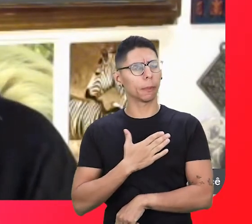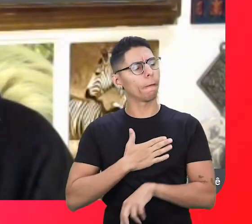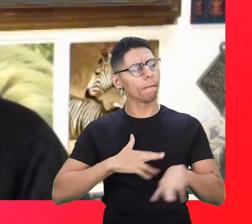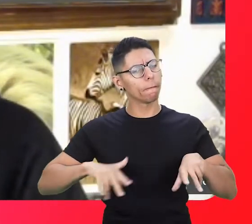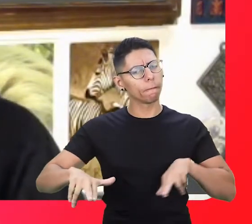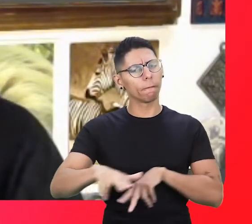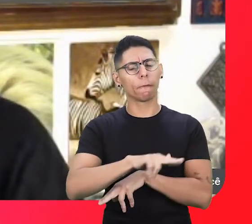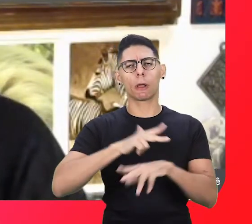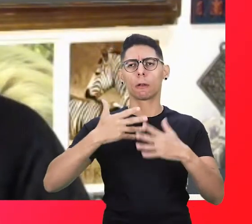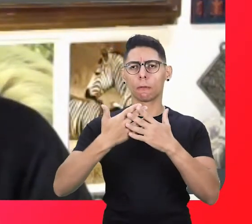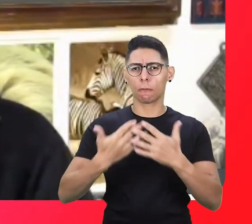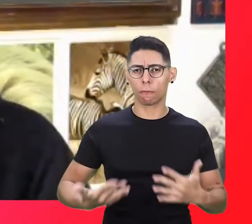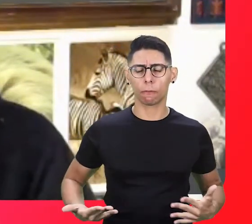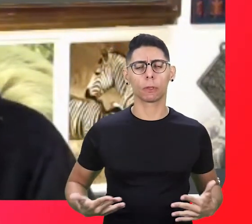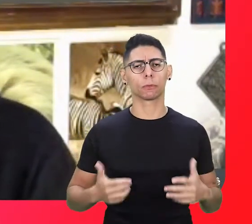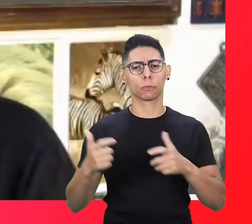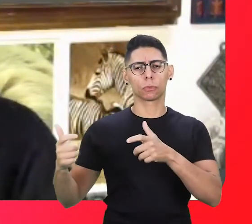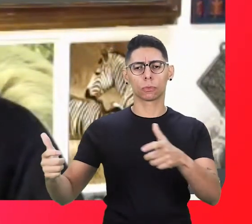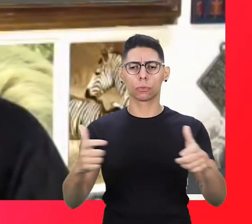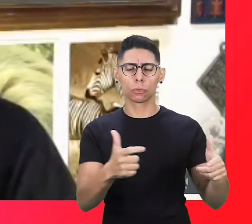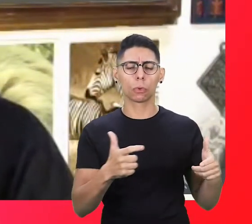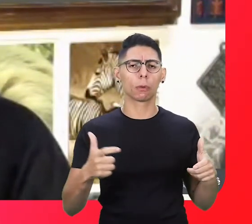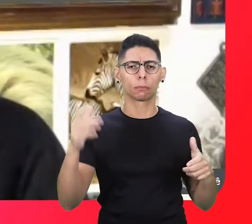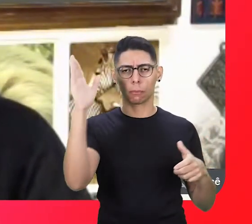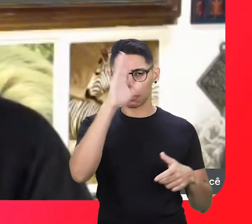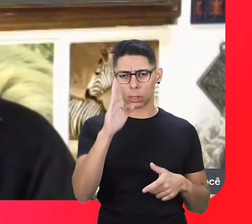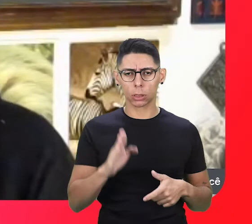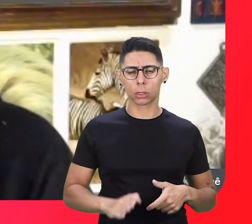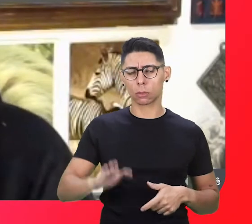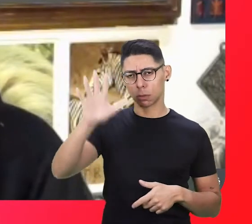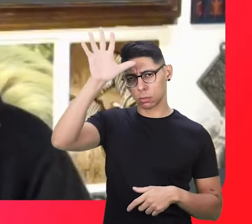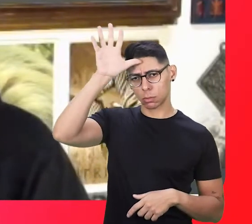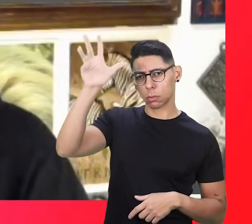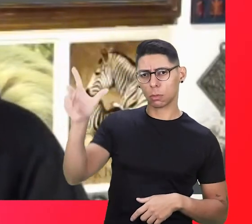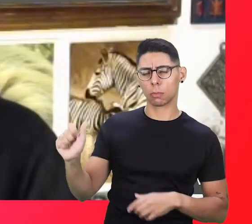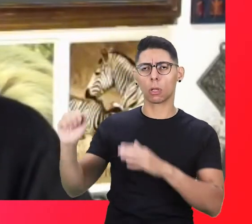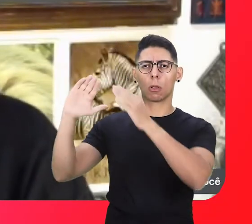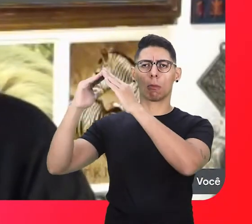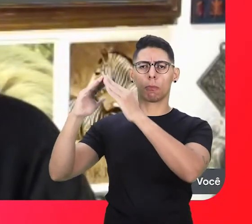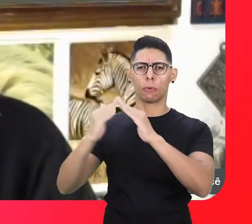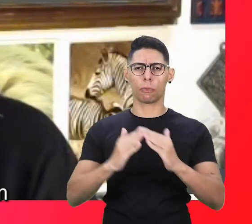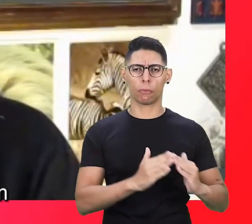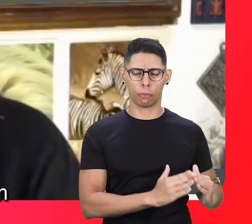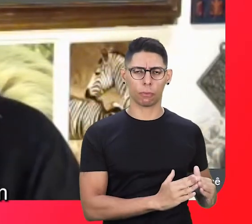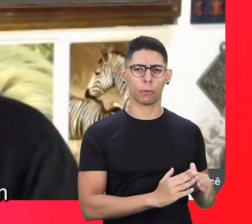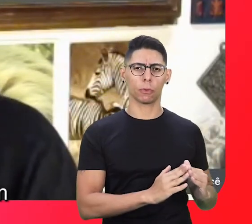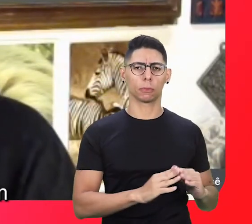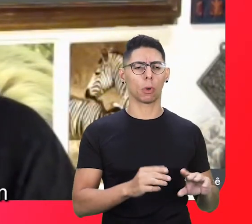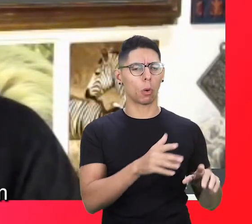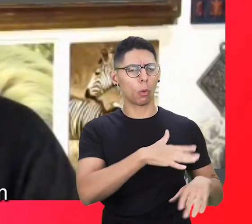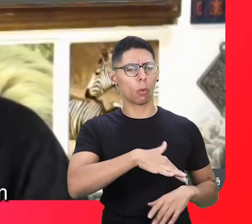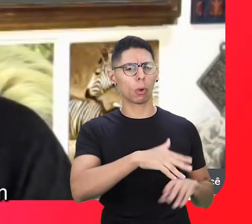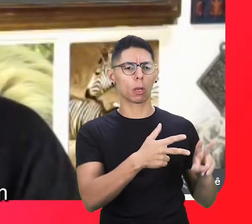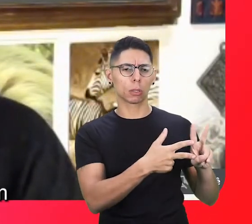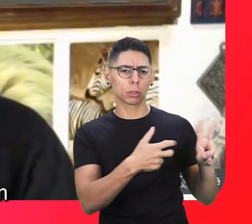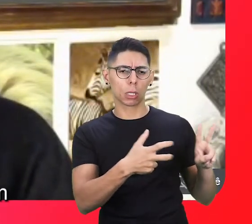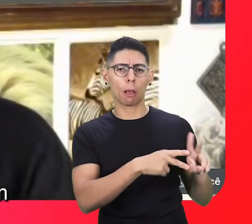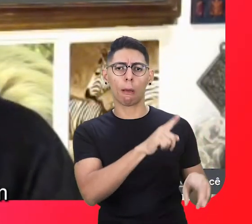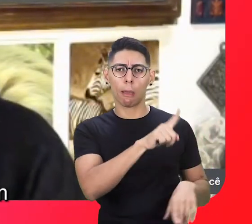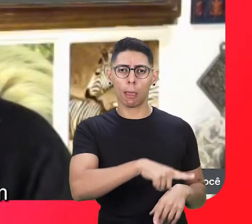regiões do Brasil, na Amazônia, nas favelas, em regiões indígenas. Aham. Tanto ela quanto meu filho